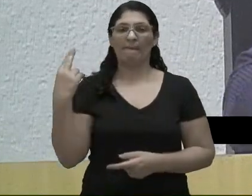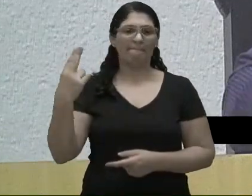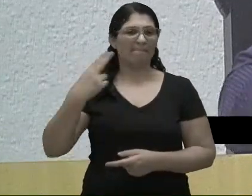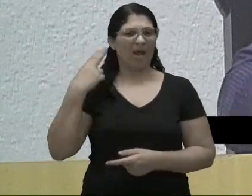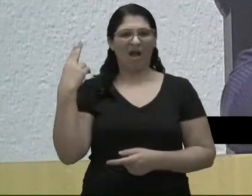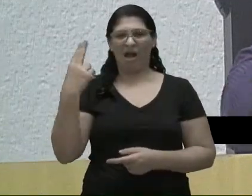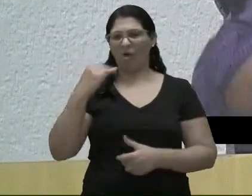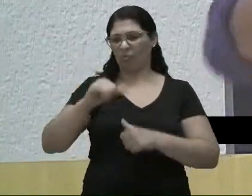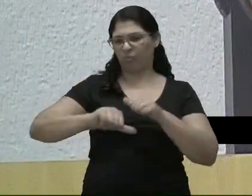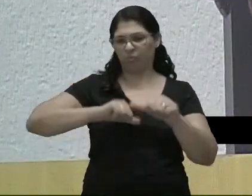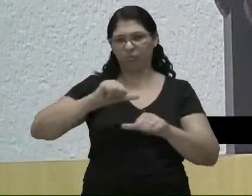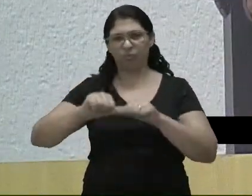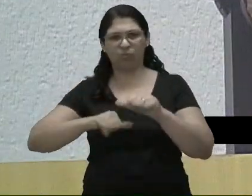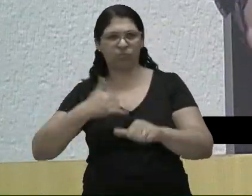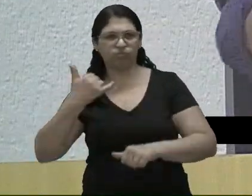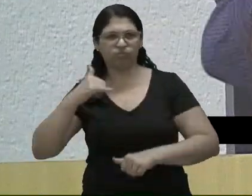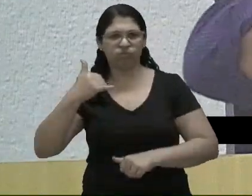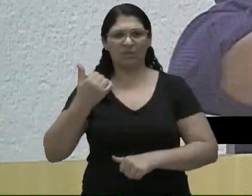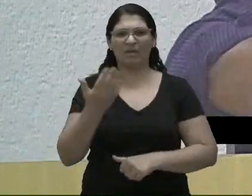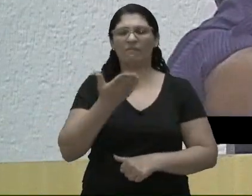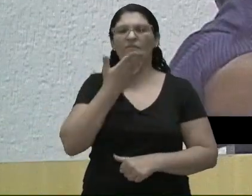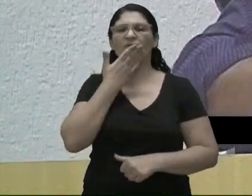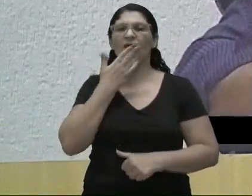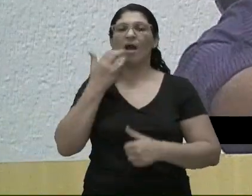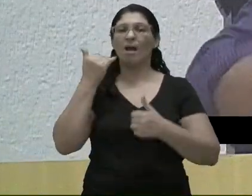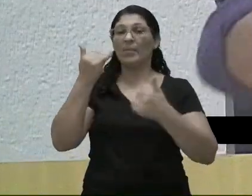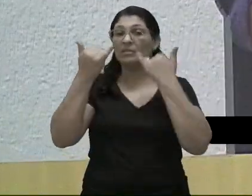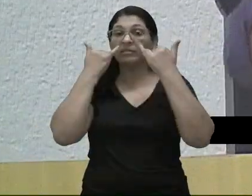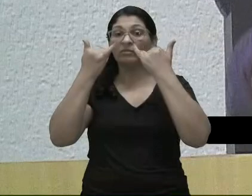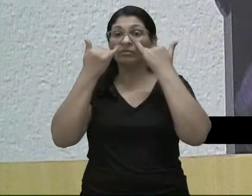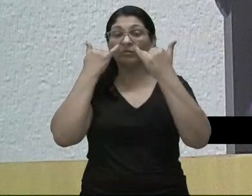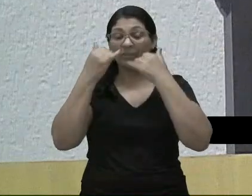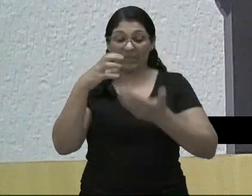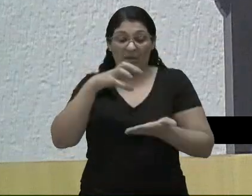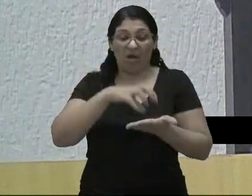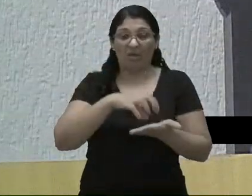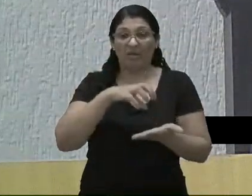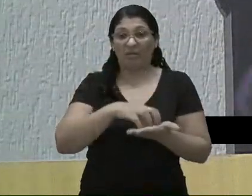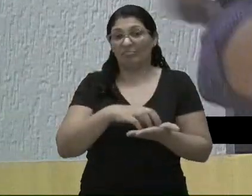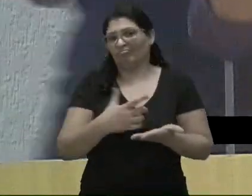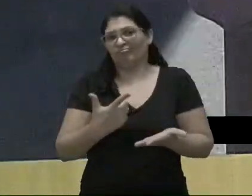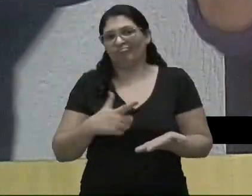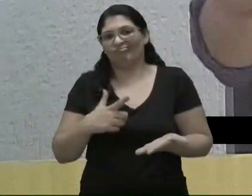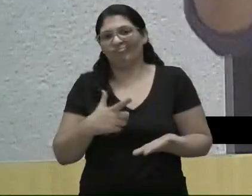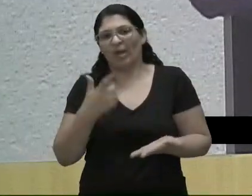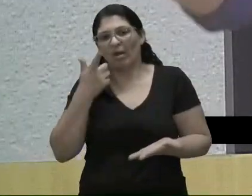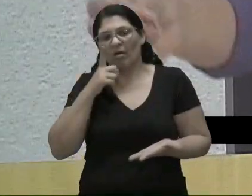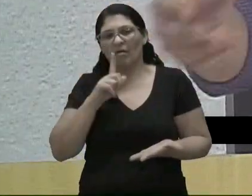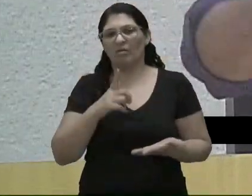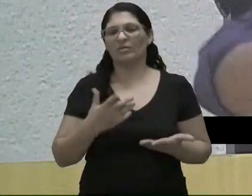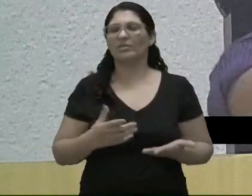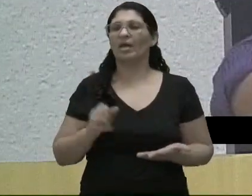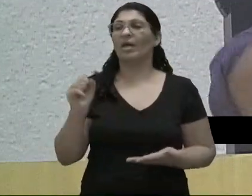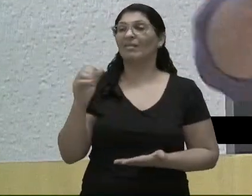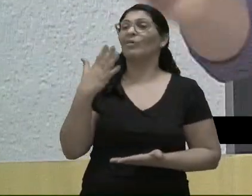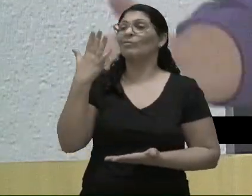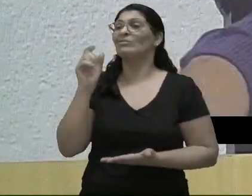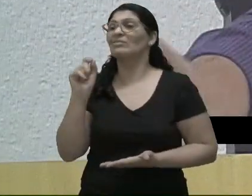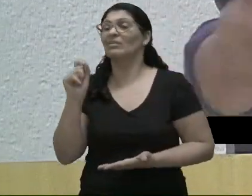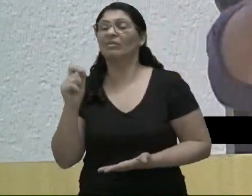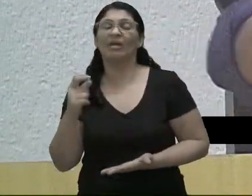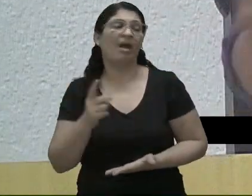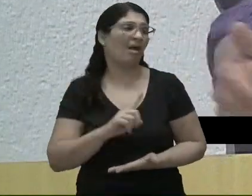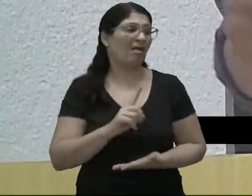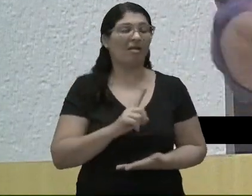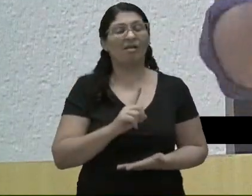troca de telefone. Eu preciso de uma informação da senhora, mas é a respeito da unidade. Eu até entro em contato com a senhora, está acontecendo isso? Não, vereador, não está